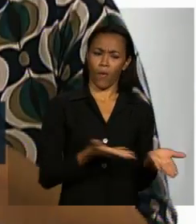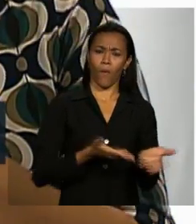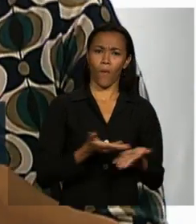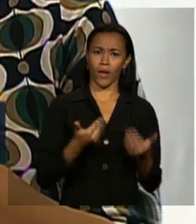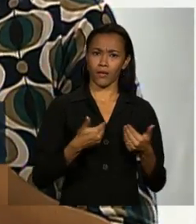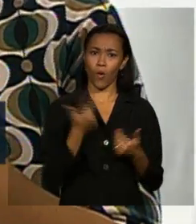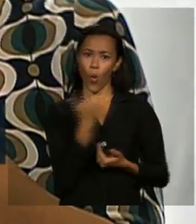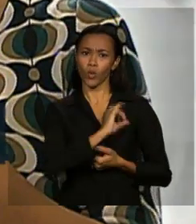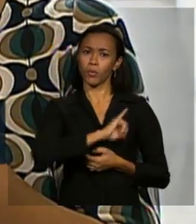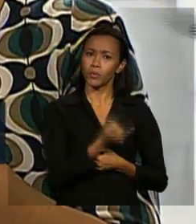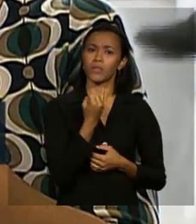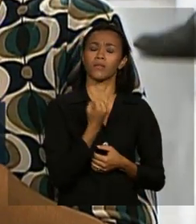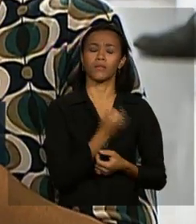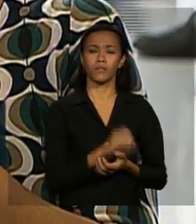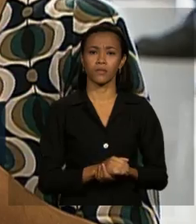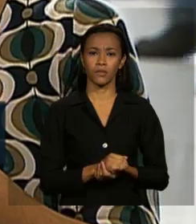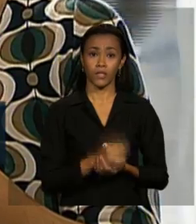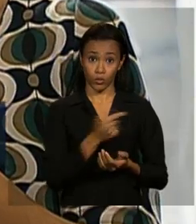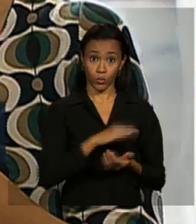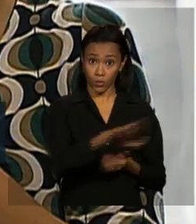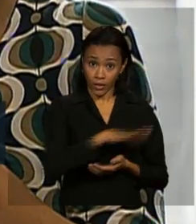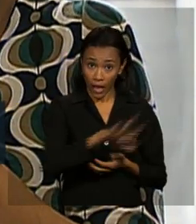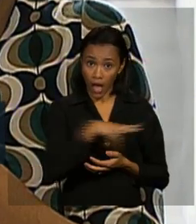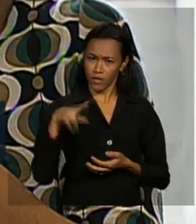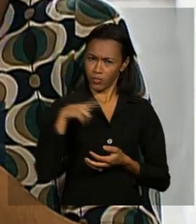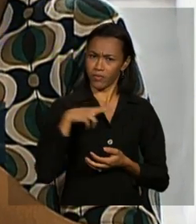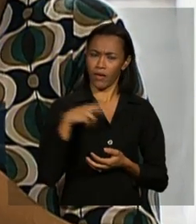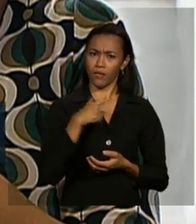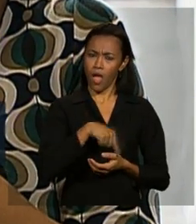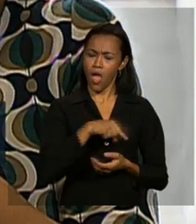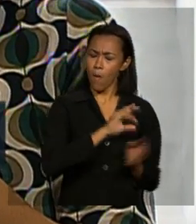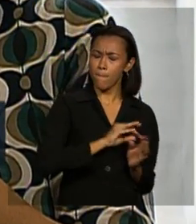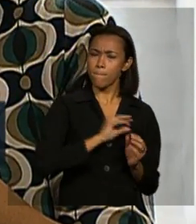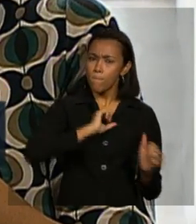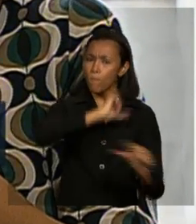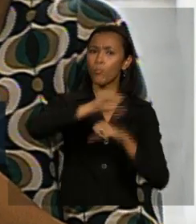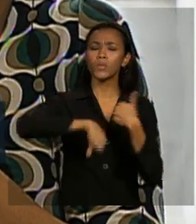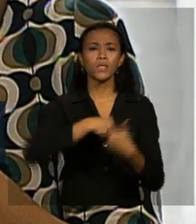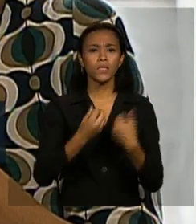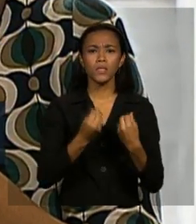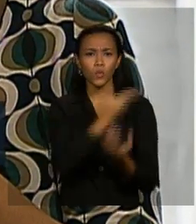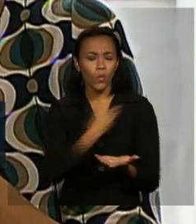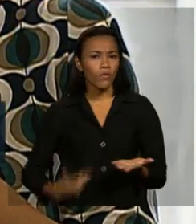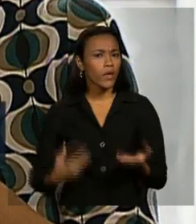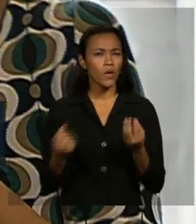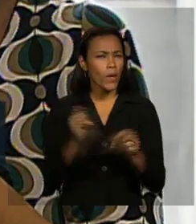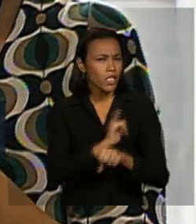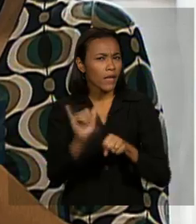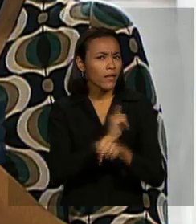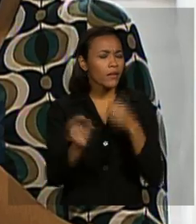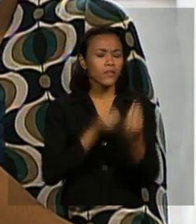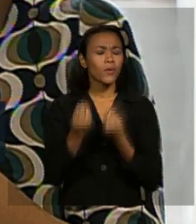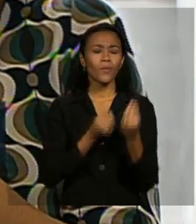abriu-se o espaço paraa atuação do setor privado Isso é uma mudança de comportamento do governo uma mudança de estratégia